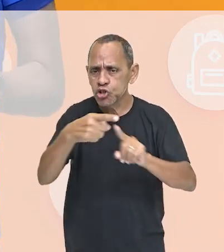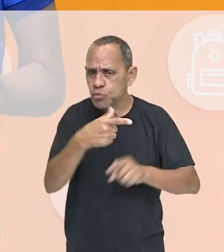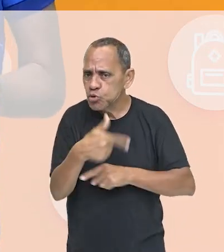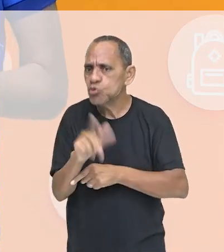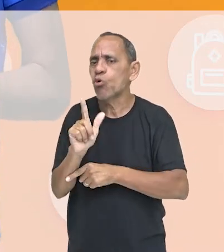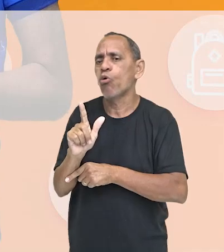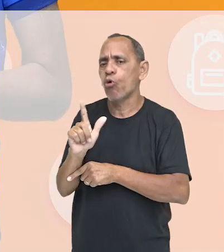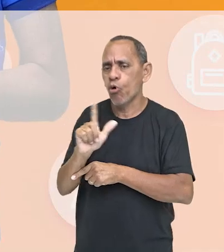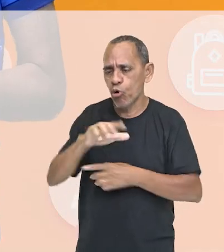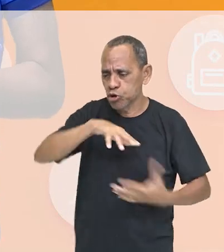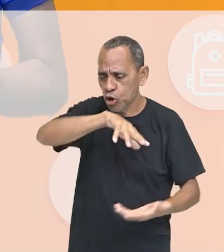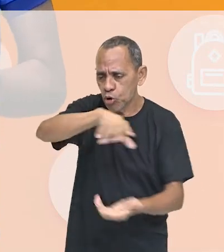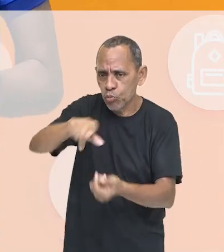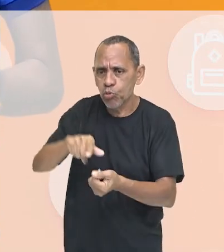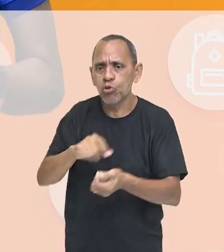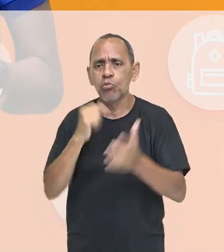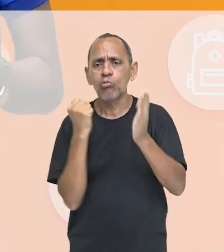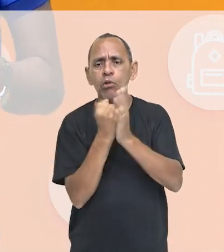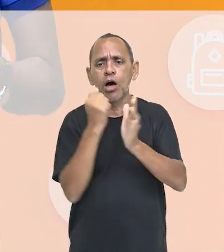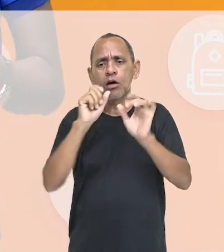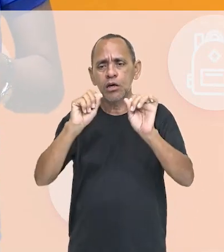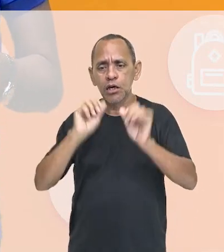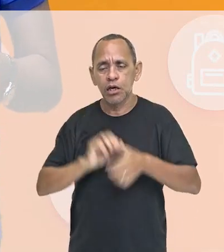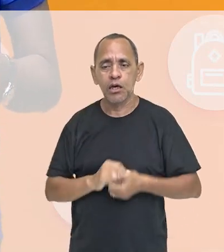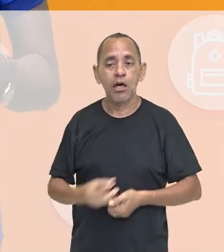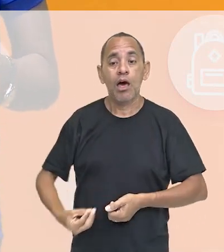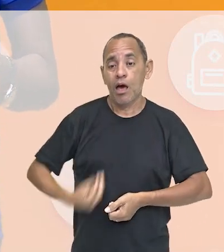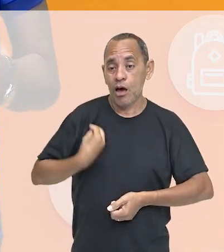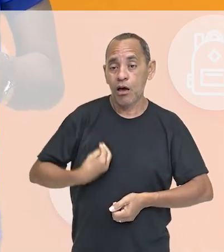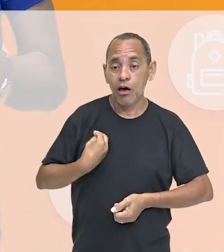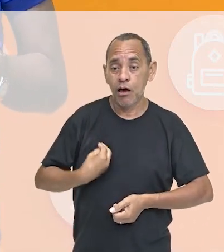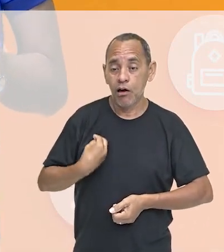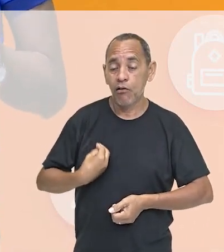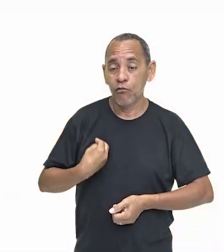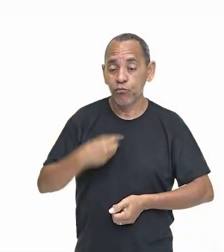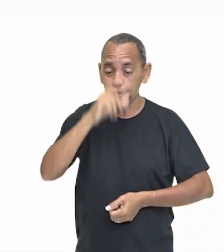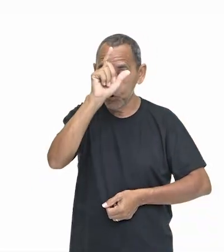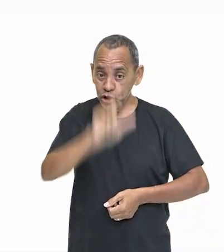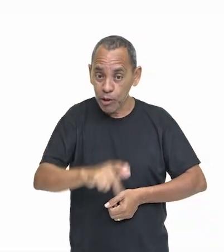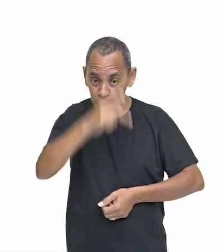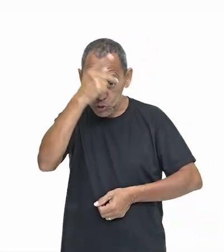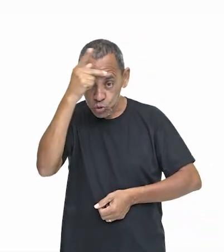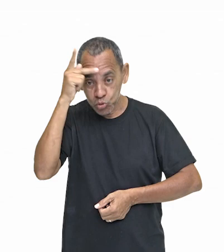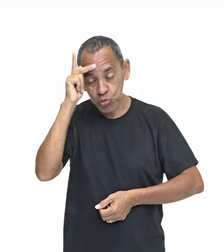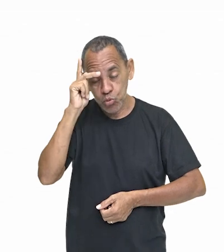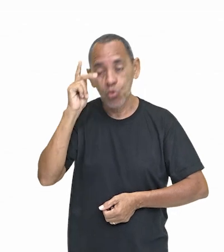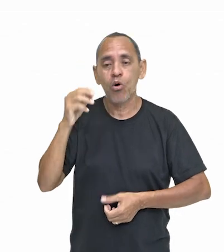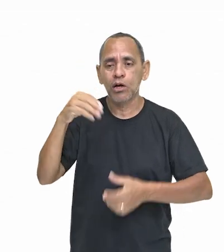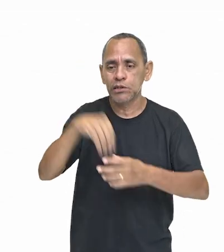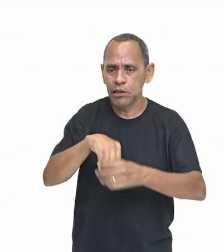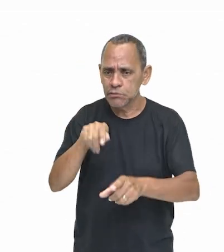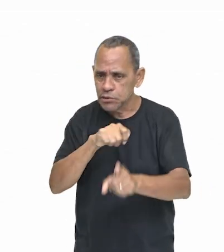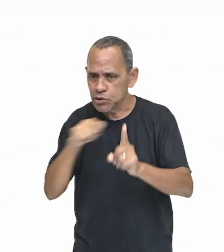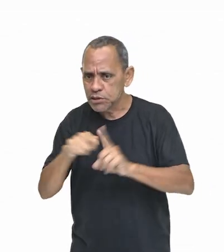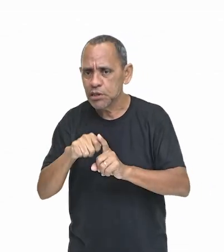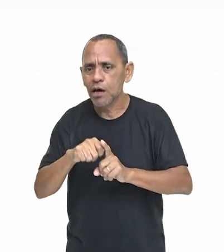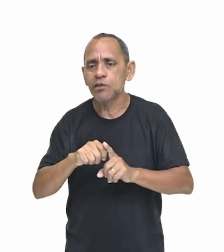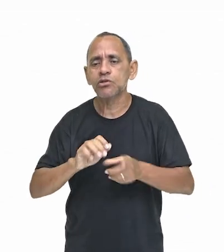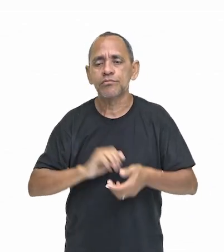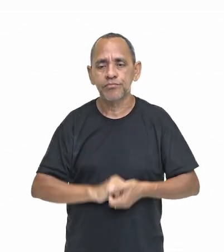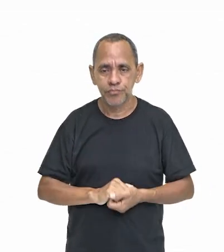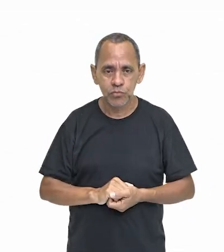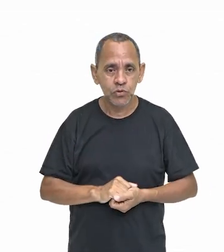um momento da vida do indivíduo naquela sociedade. E os ritos de passagem são aqueles que marcam